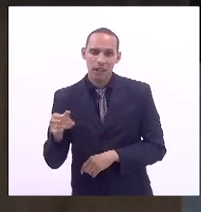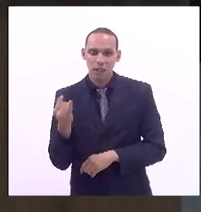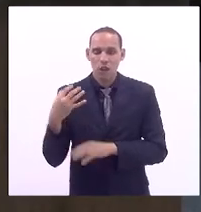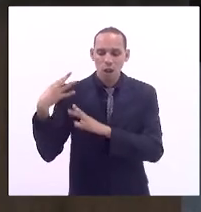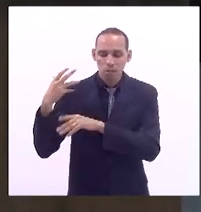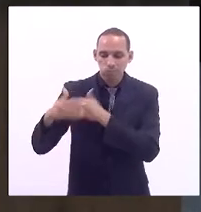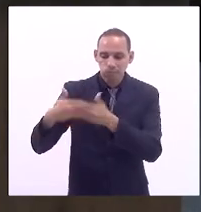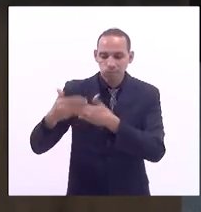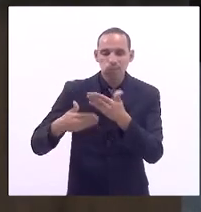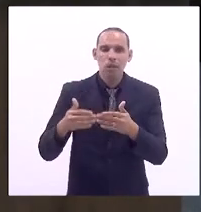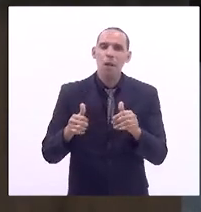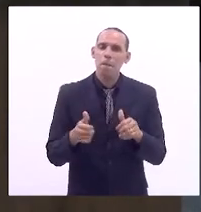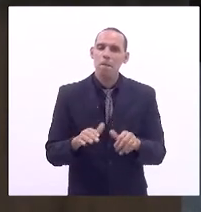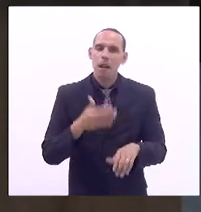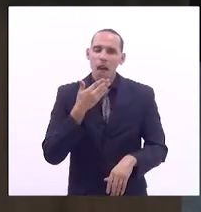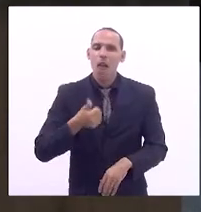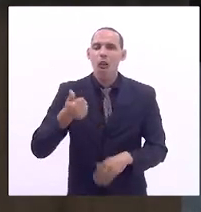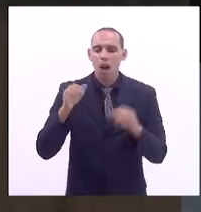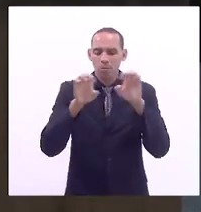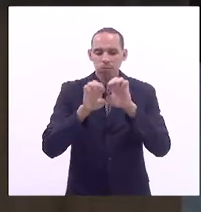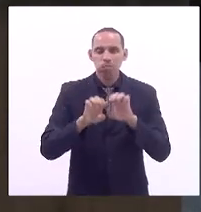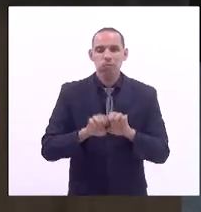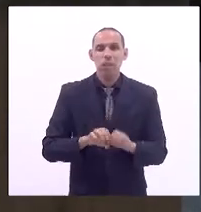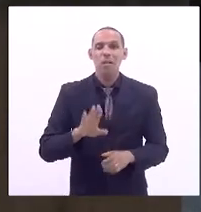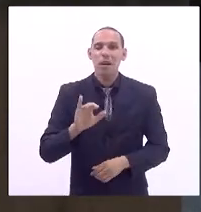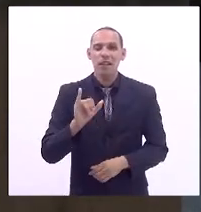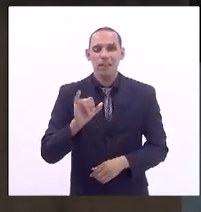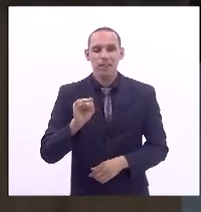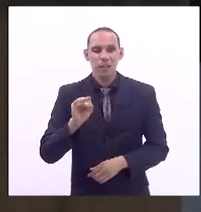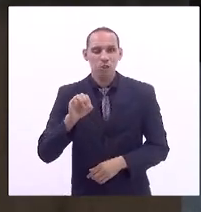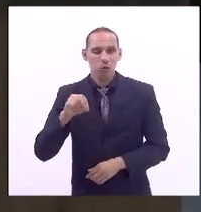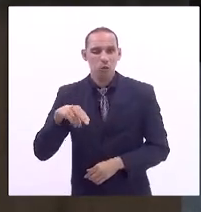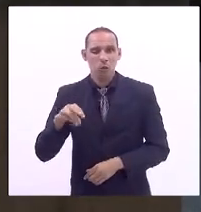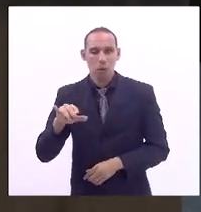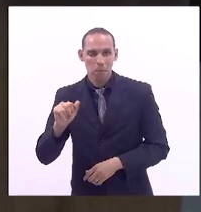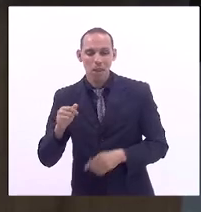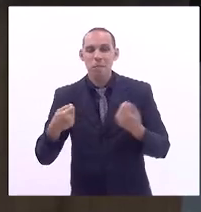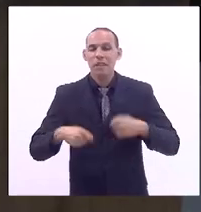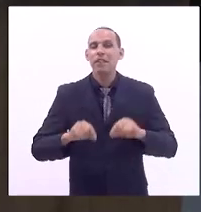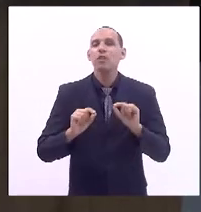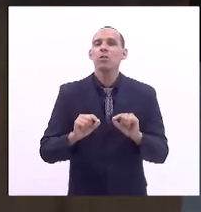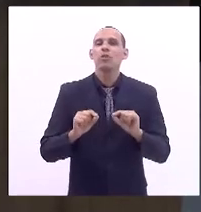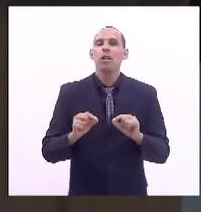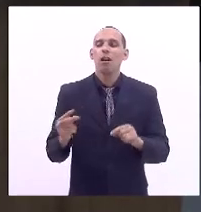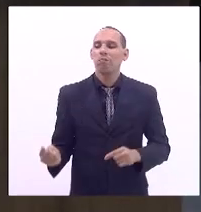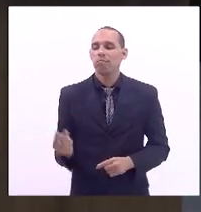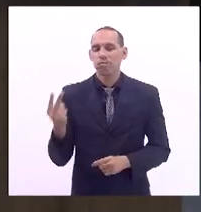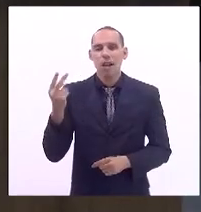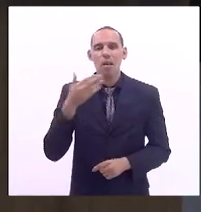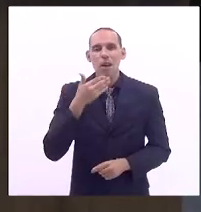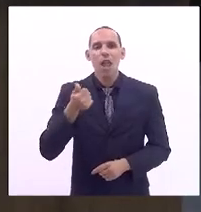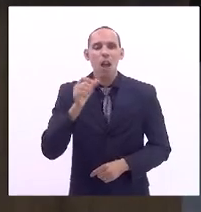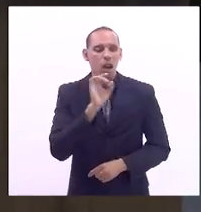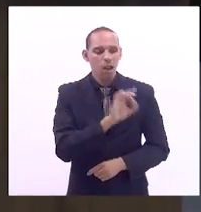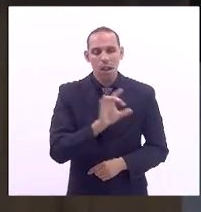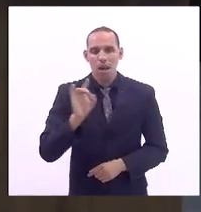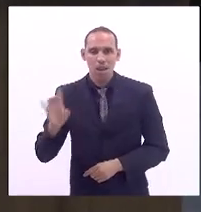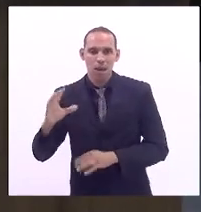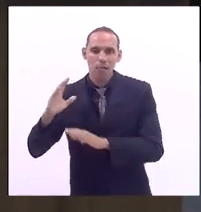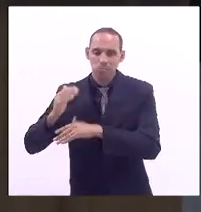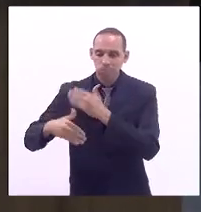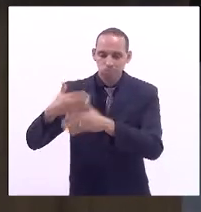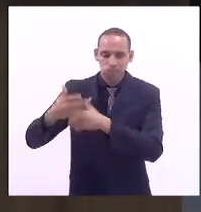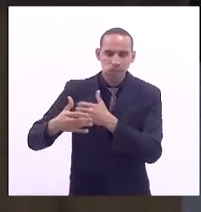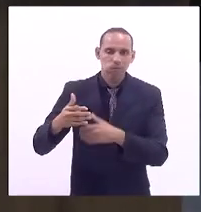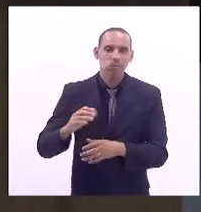estruturada mas tem que também a preocupação de que as isonomia não pode ser feita por baixo essa isonomia tem que ser feita valorizando o que tem de melhor em cada uma das carreiras